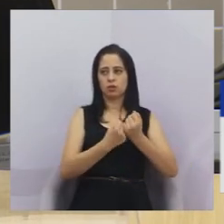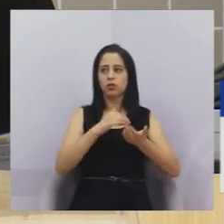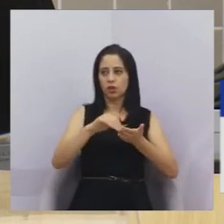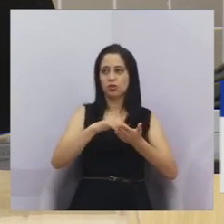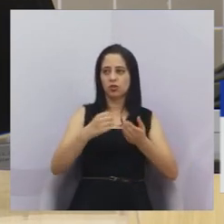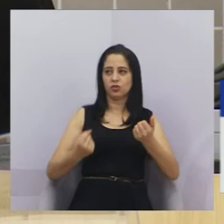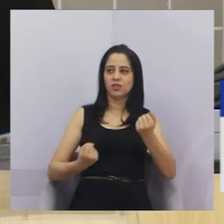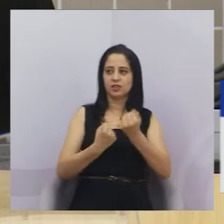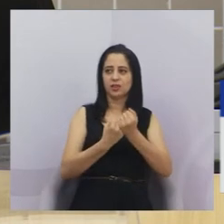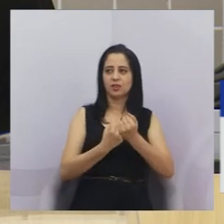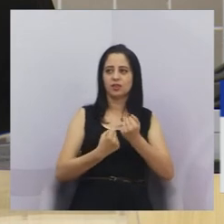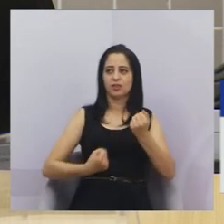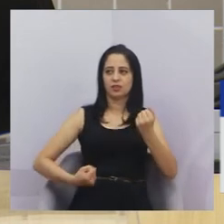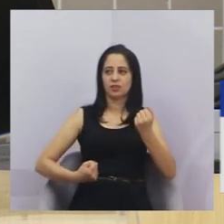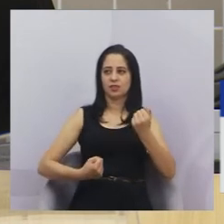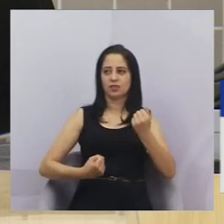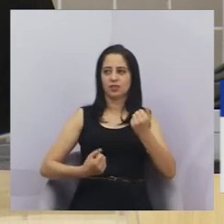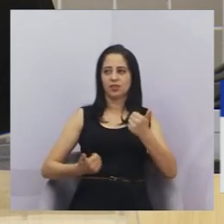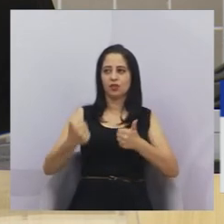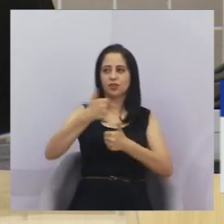quantidade 1,